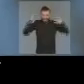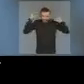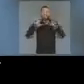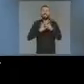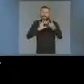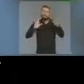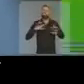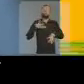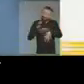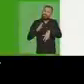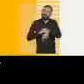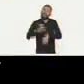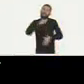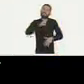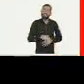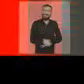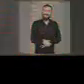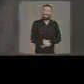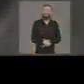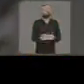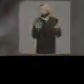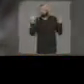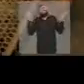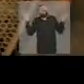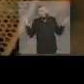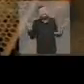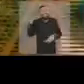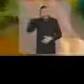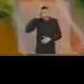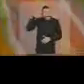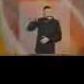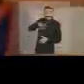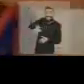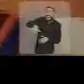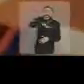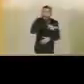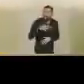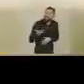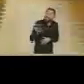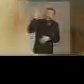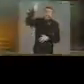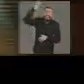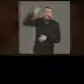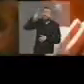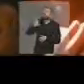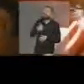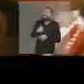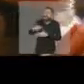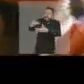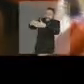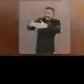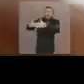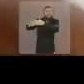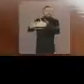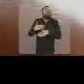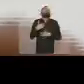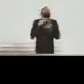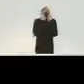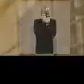país livre e soberano tem que fazer. Porque quem já provou o sabor da